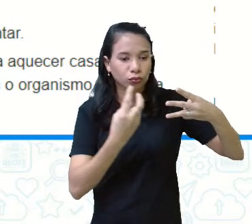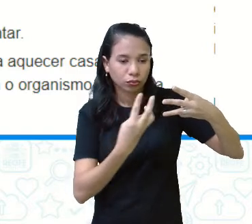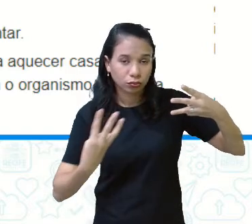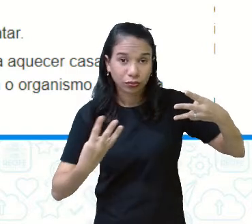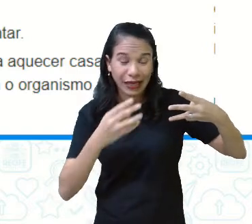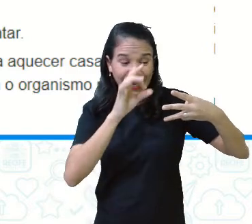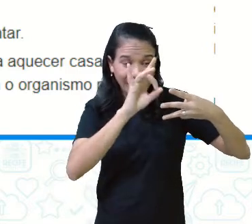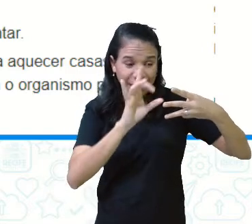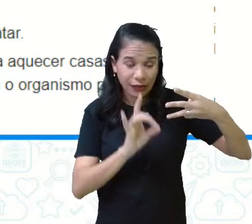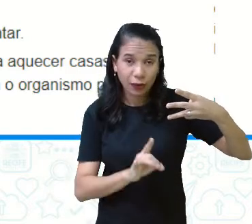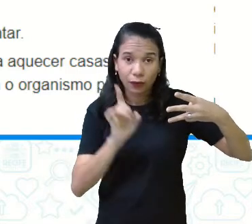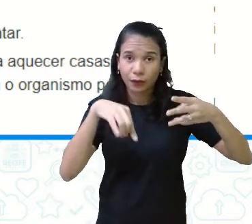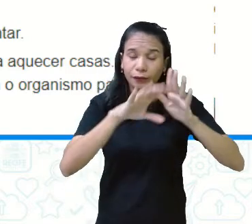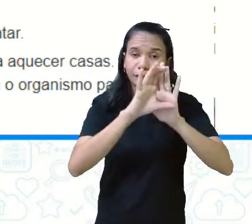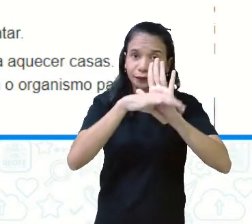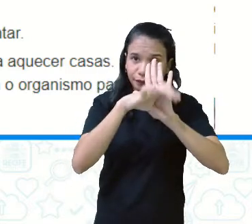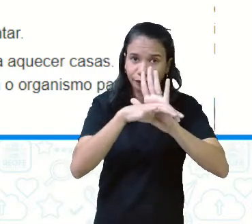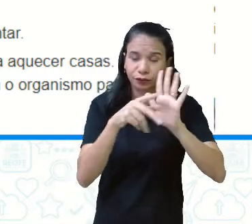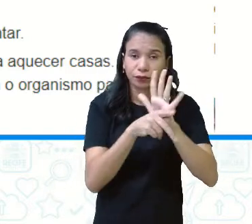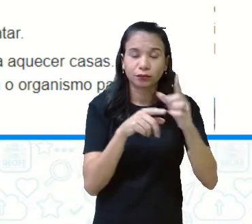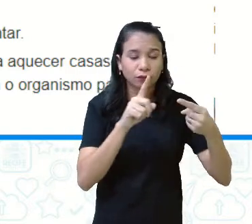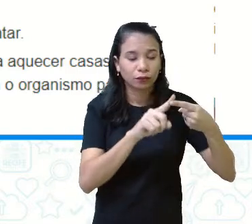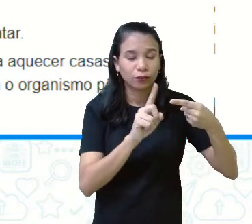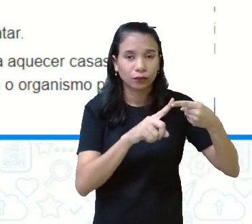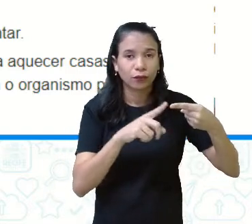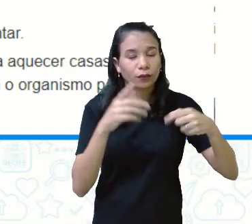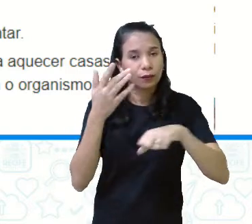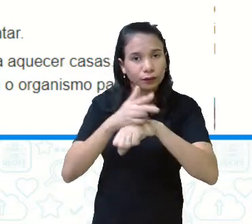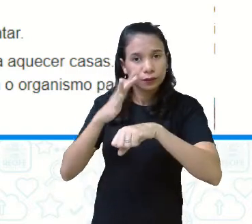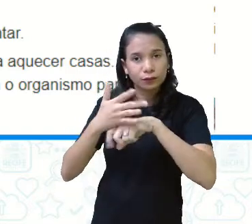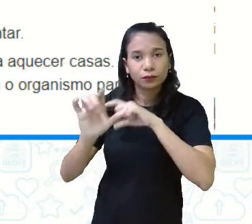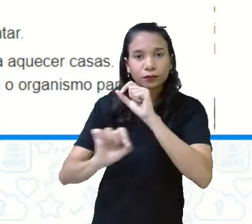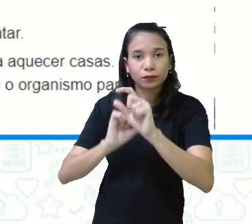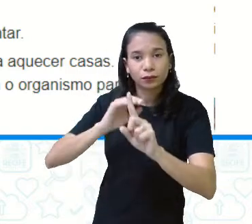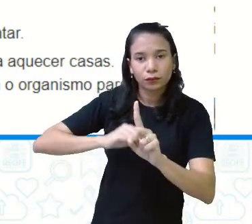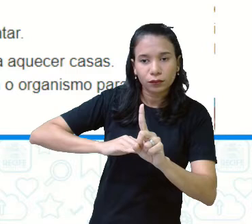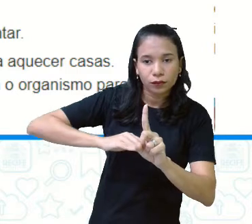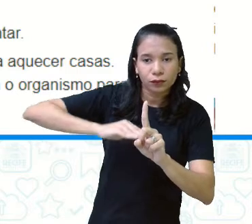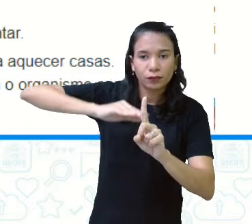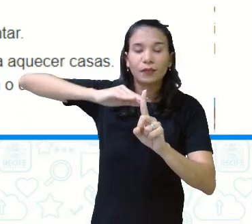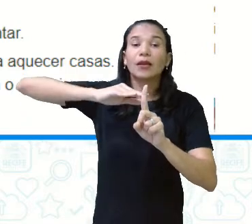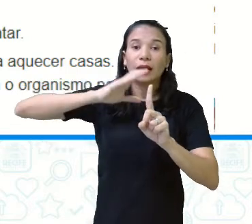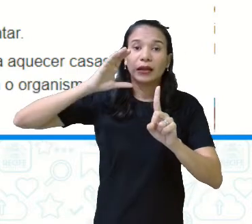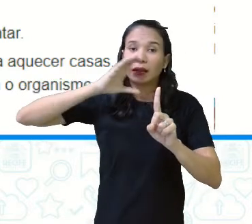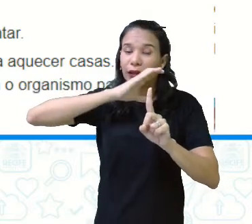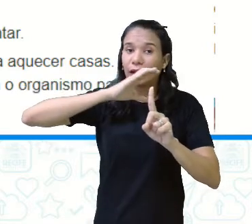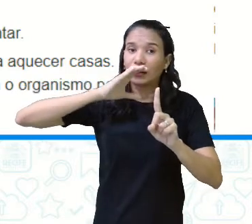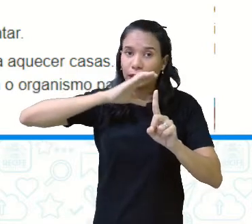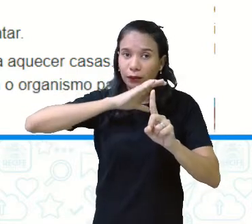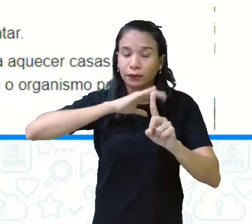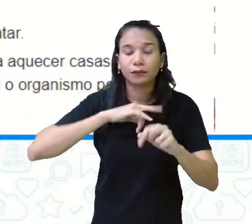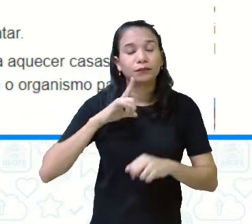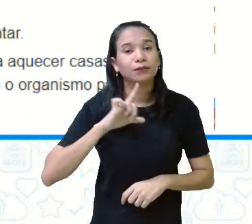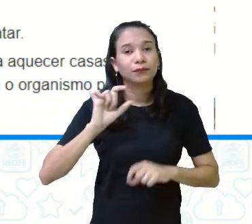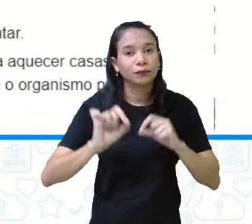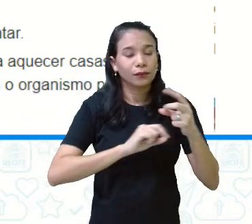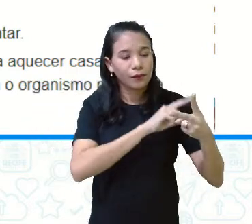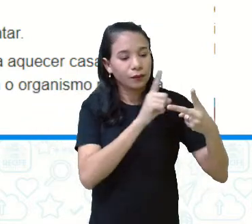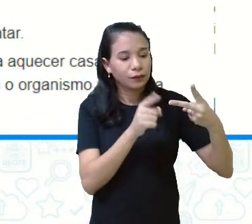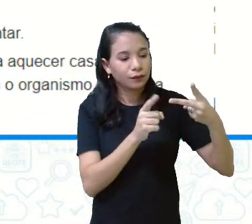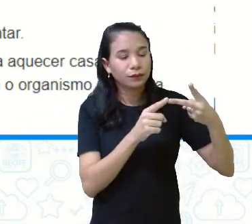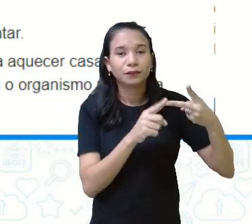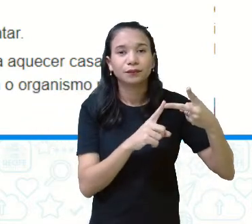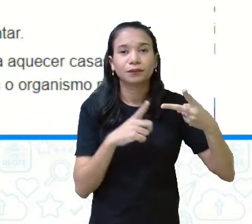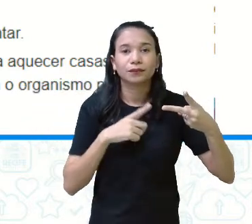número desse é um conceito. Número 1 aí, ó, ato ou efeito de aquecer ou de aquentar. Então vem o número